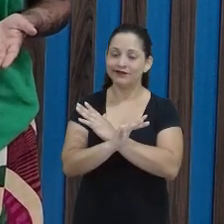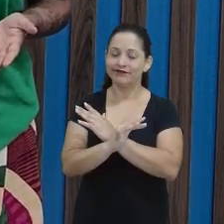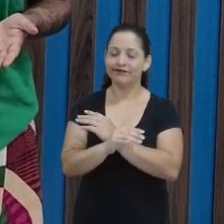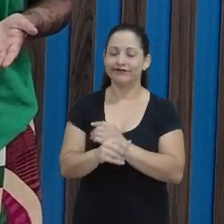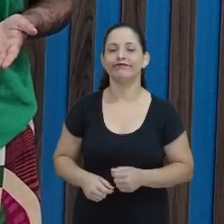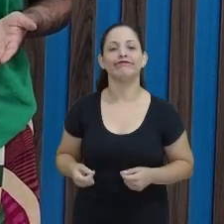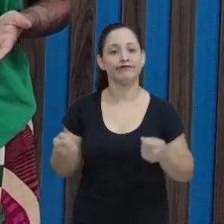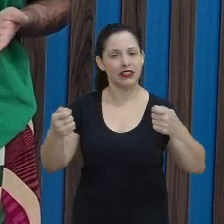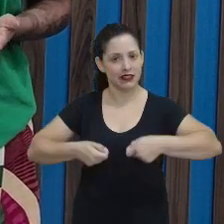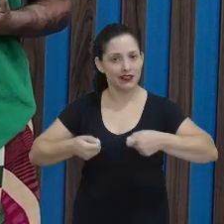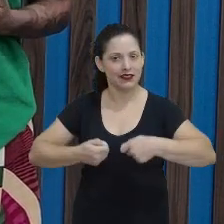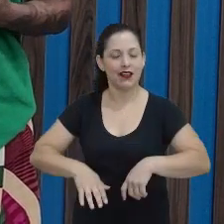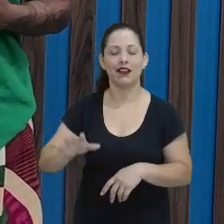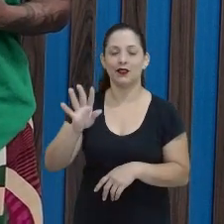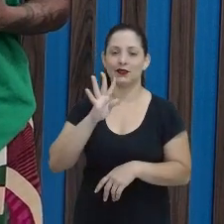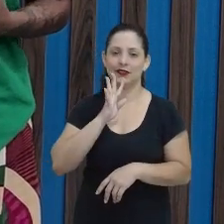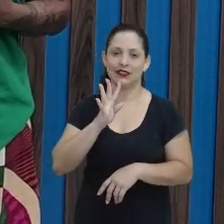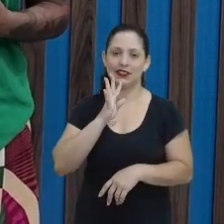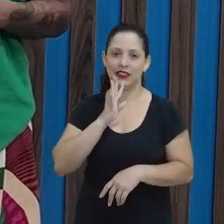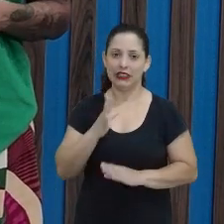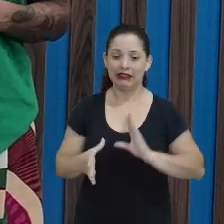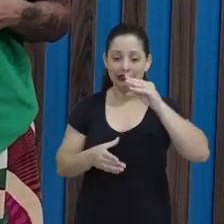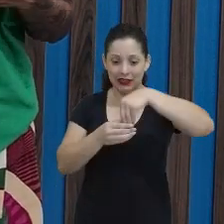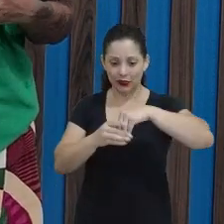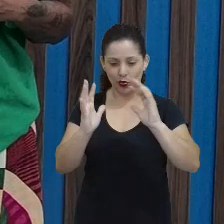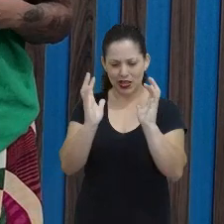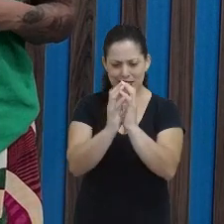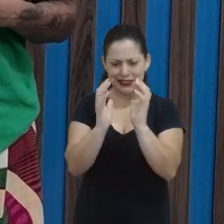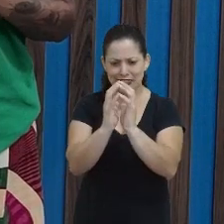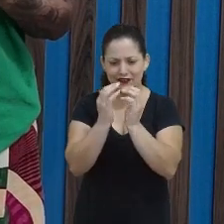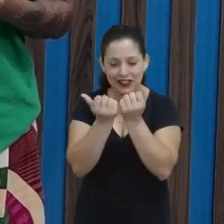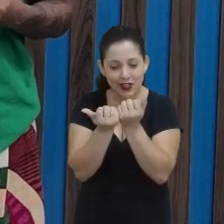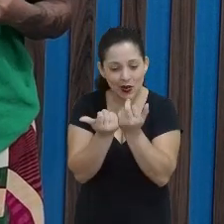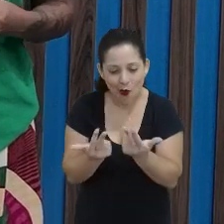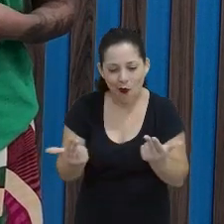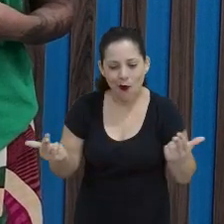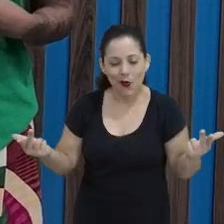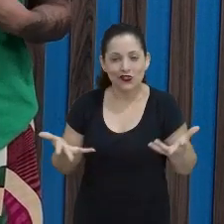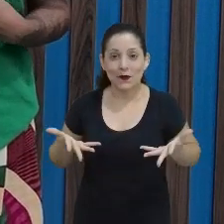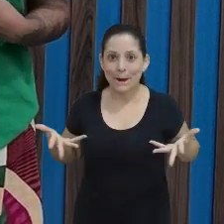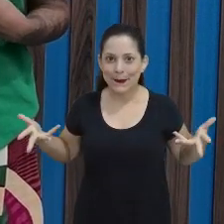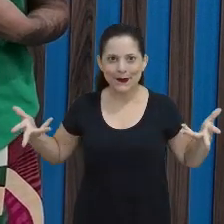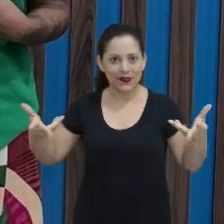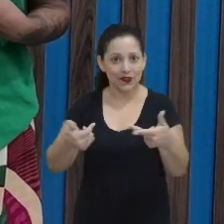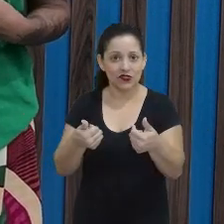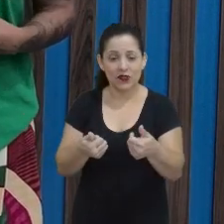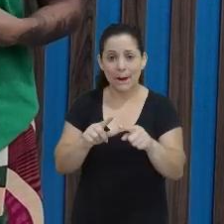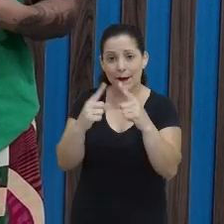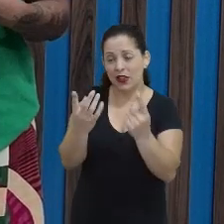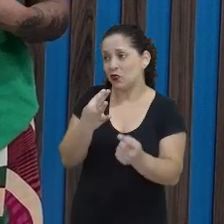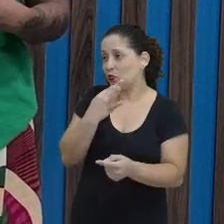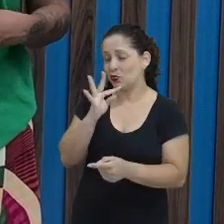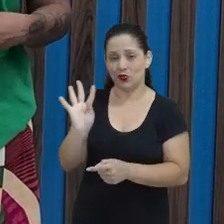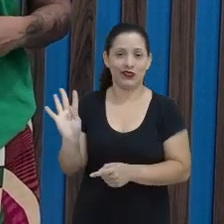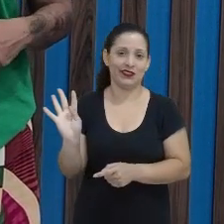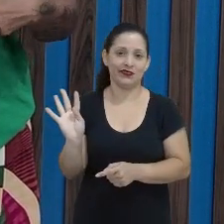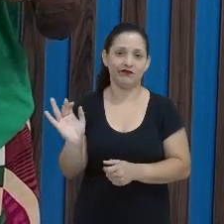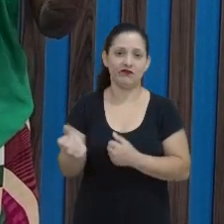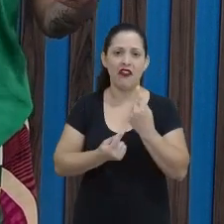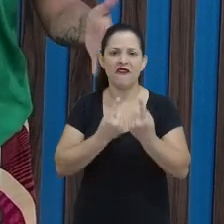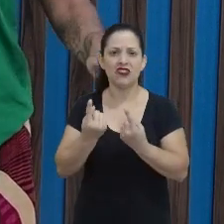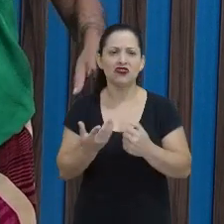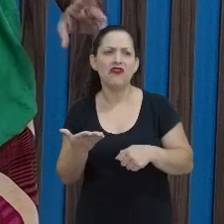nada. Então, no Recife tem muita coisa, gente. Tem muita coisa assim, incrível e que a gente não conhece. E às vezes a pessoa vai para